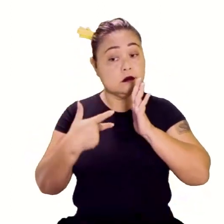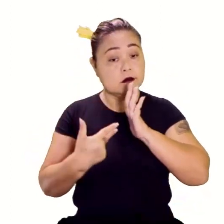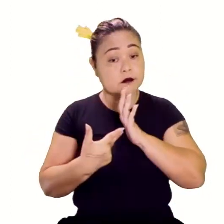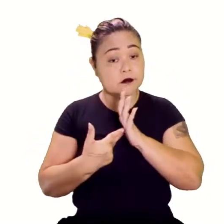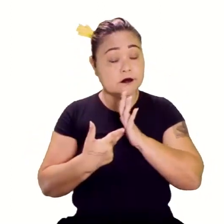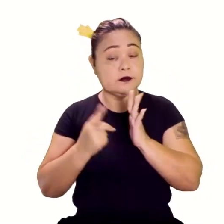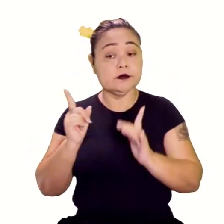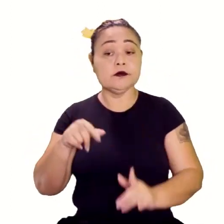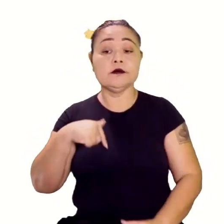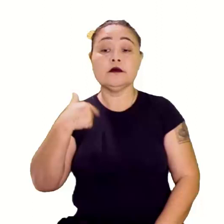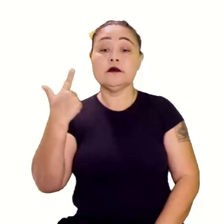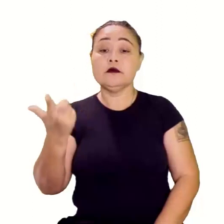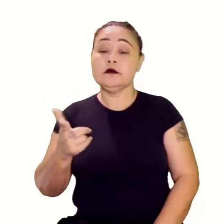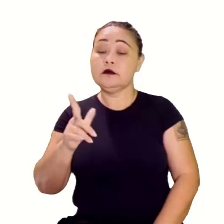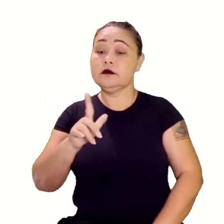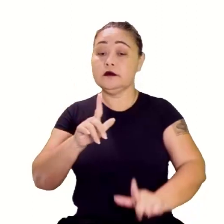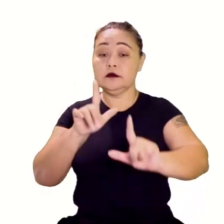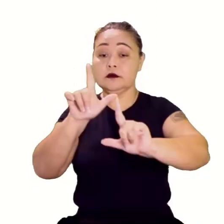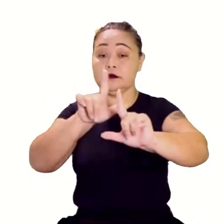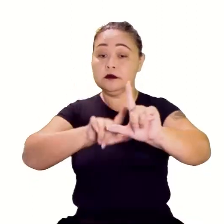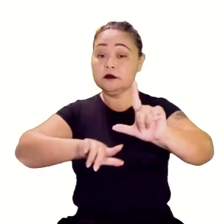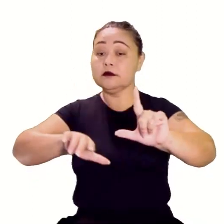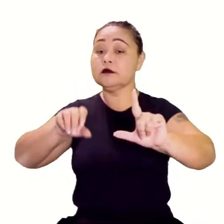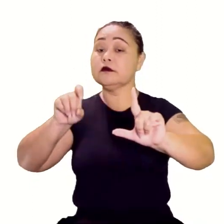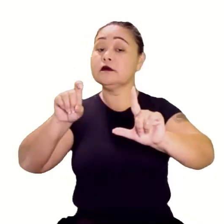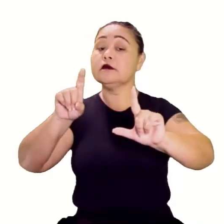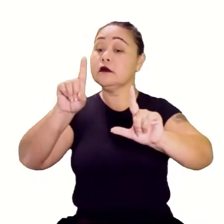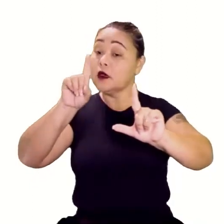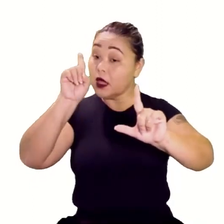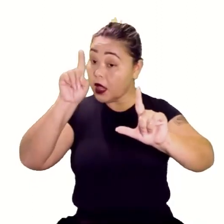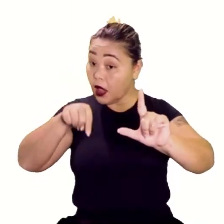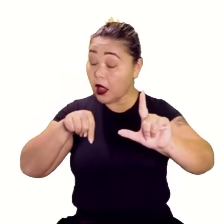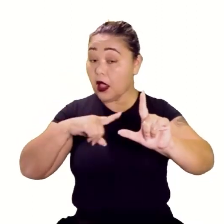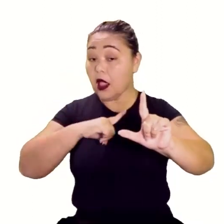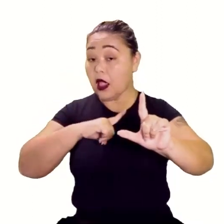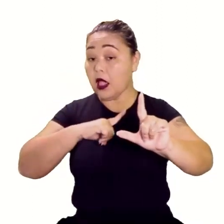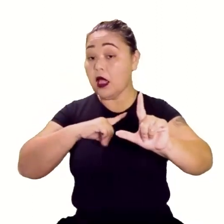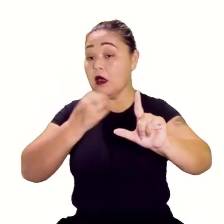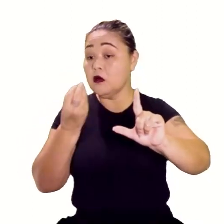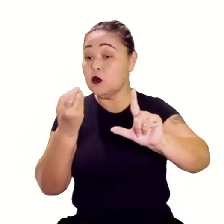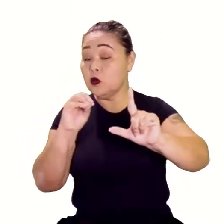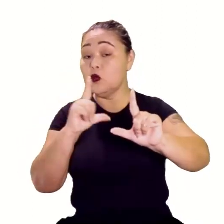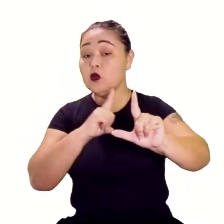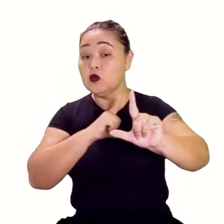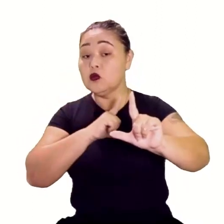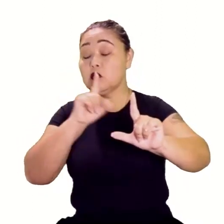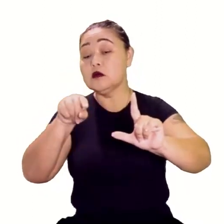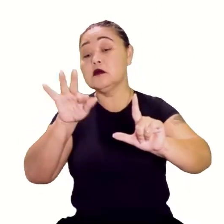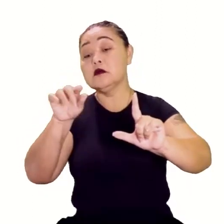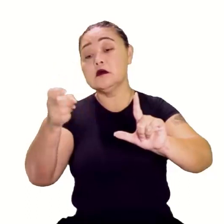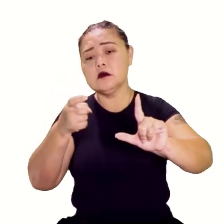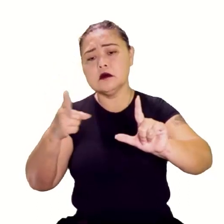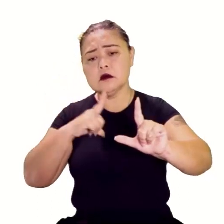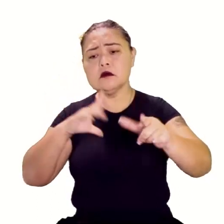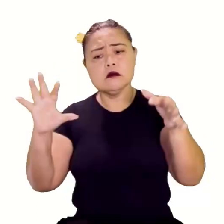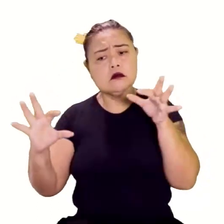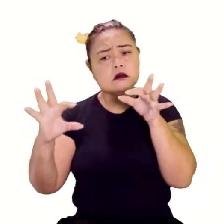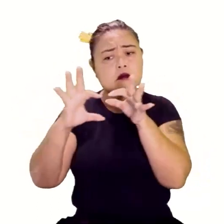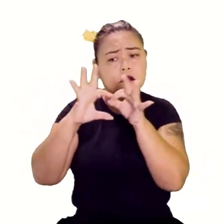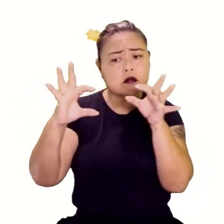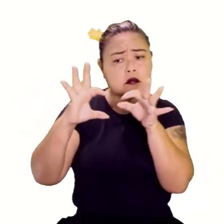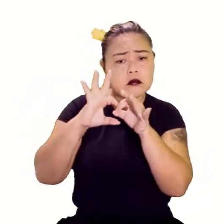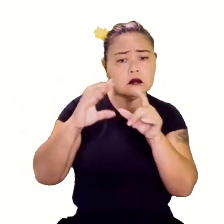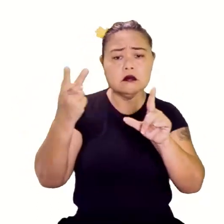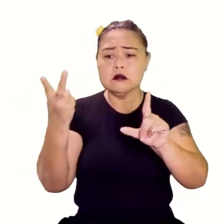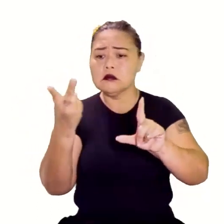agora o nosso logaritmo vai ser o f de x ou y, e o nosso logaritmando vai ser o x, e vai ter essa dependência